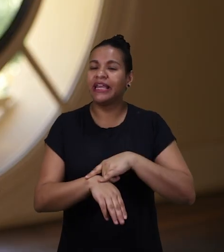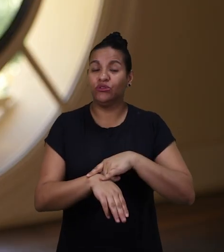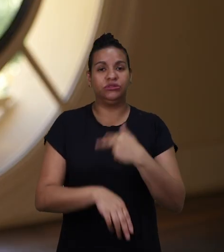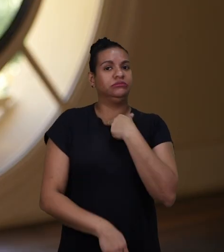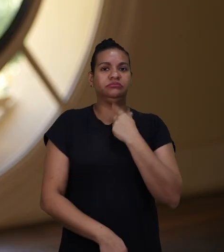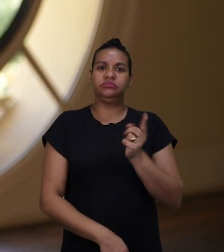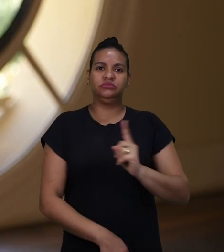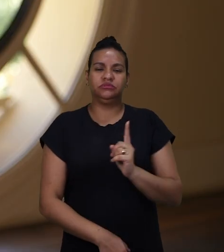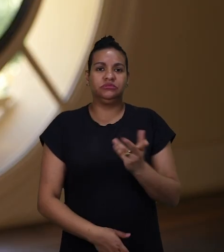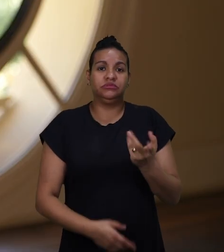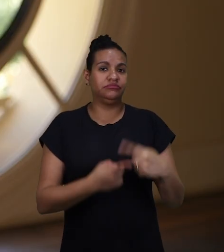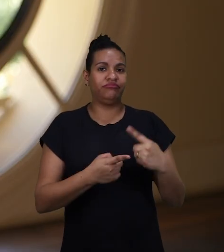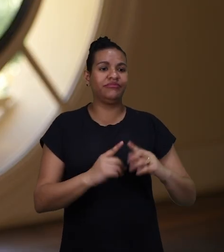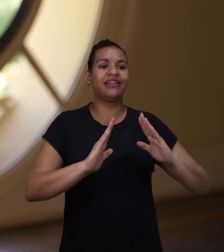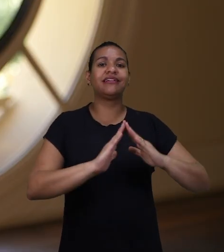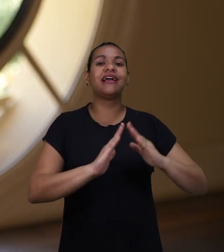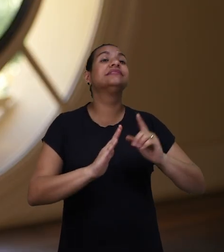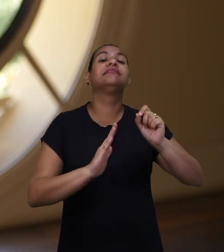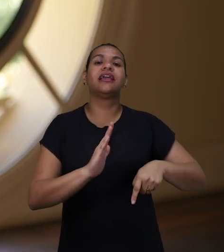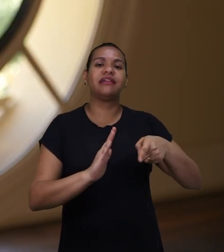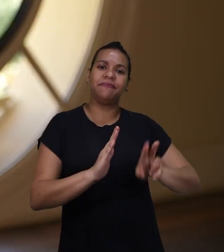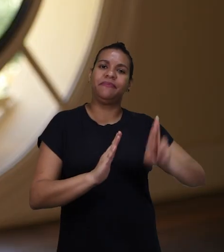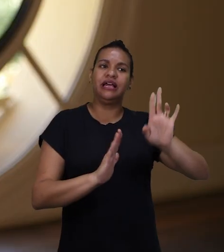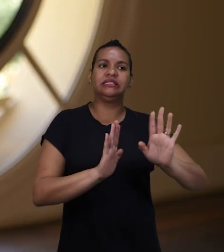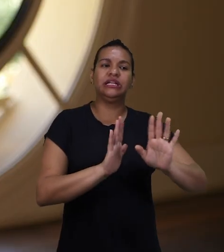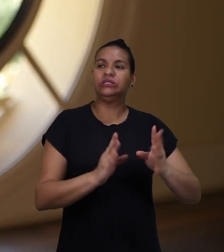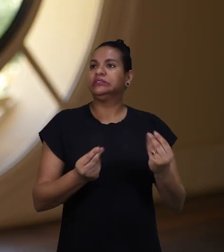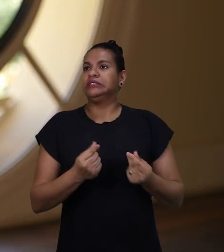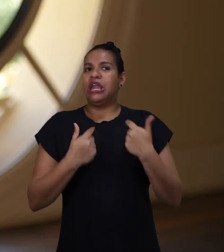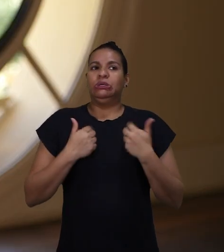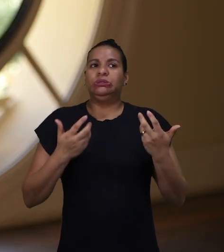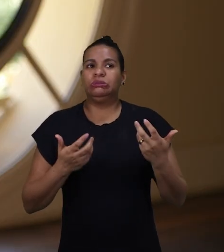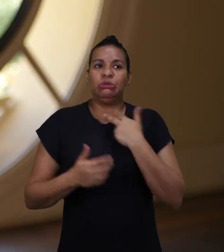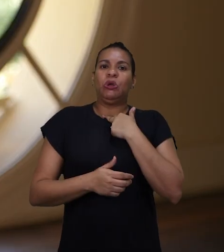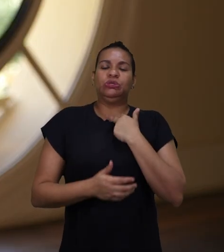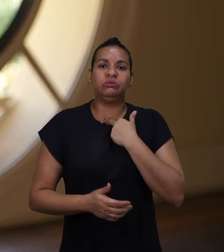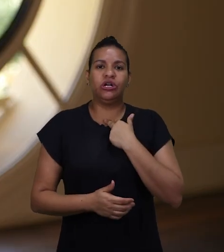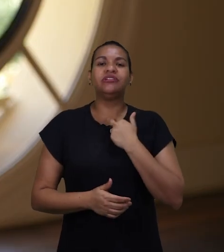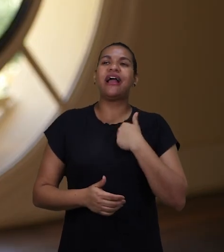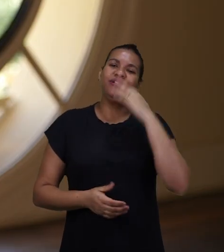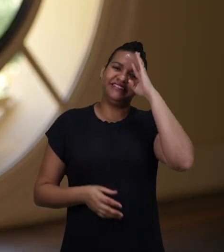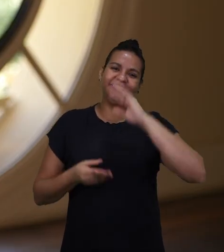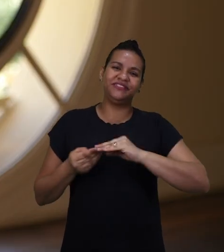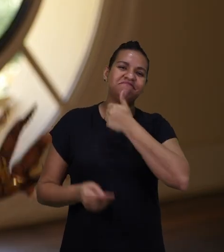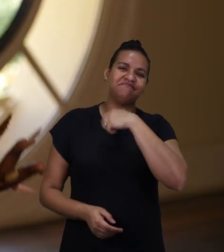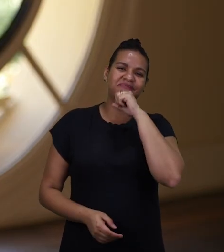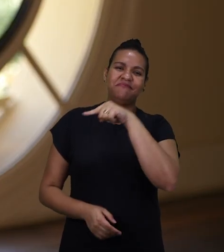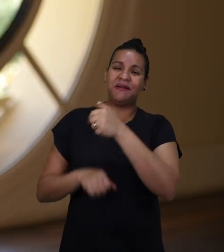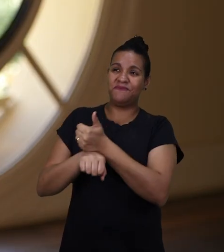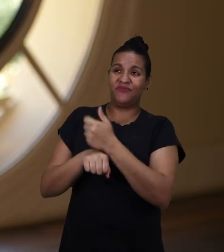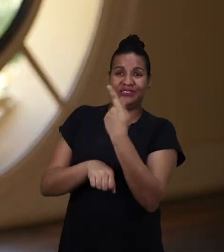utilizar do banheiro da casa dos meus patrões, e aí eu entendi o temor da minha mãe com relação a seguir a